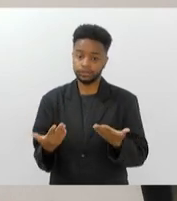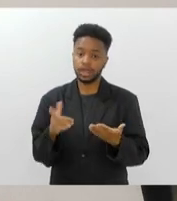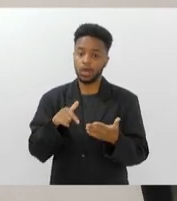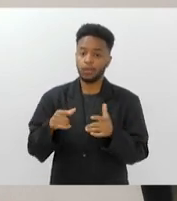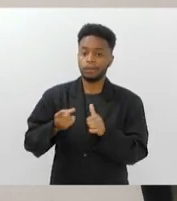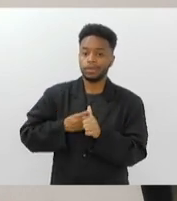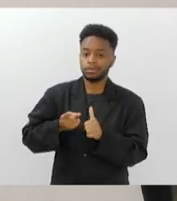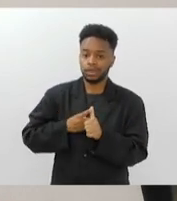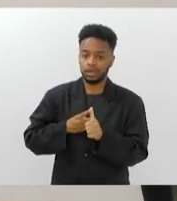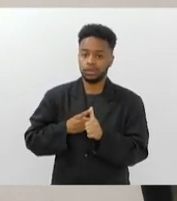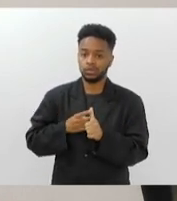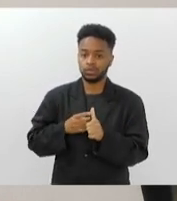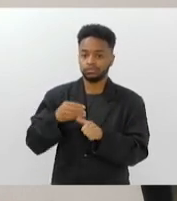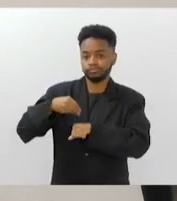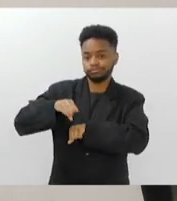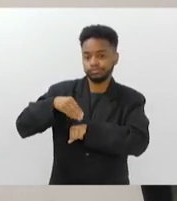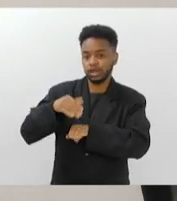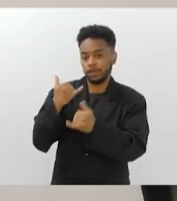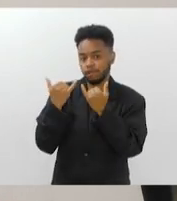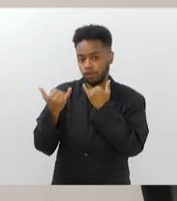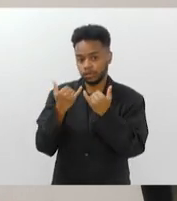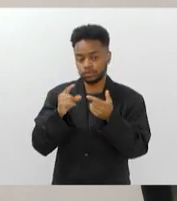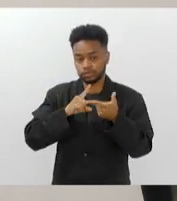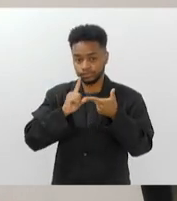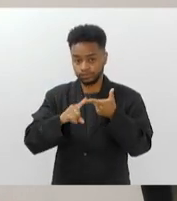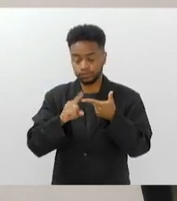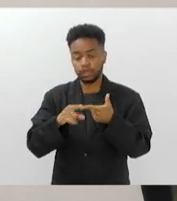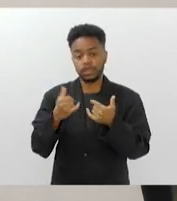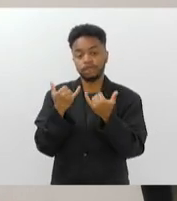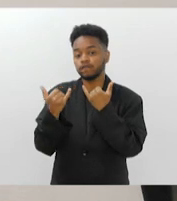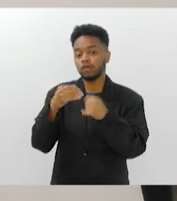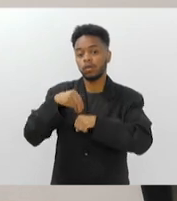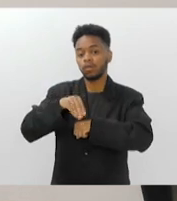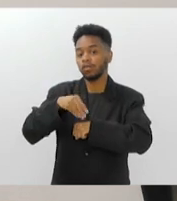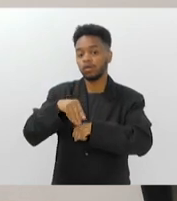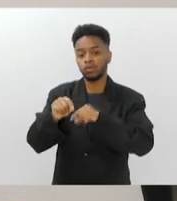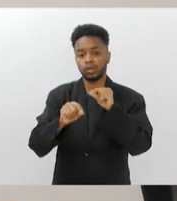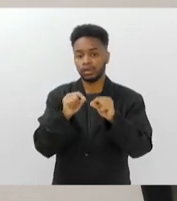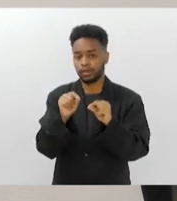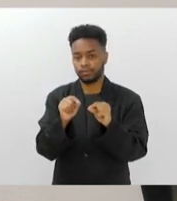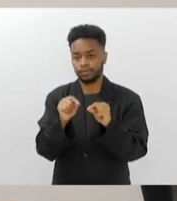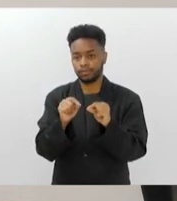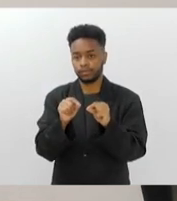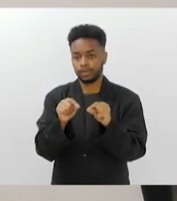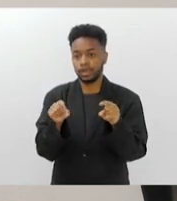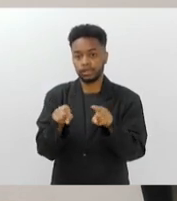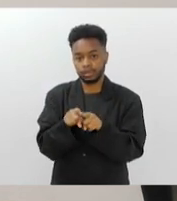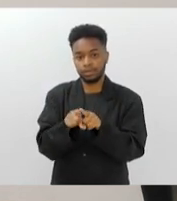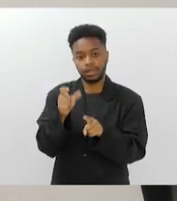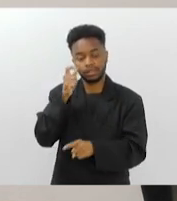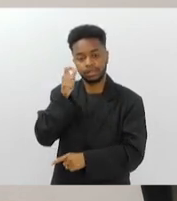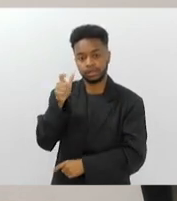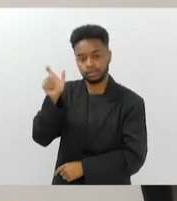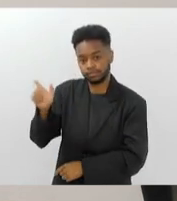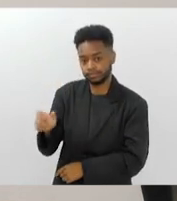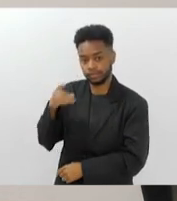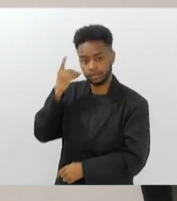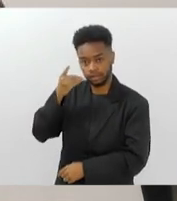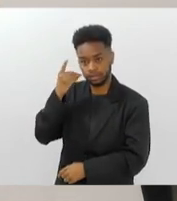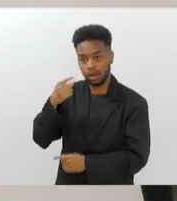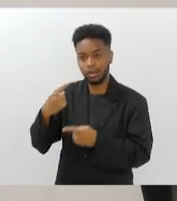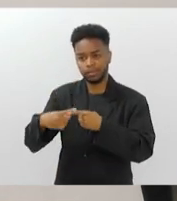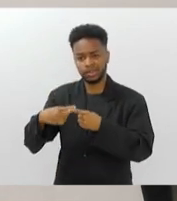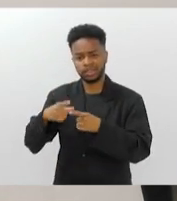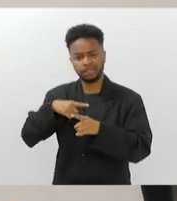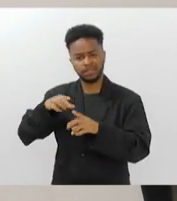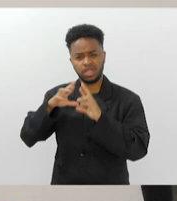primeiro a primeira informação que eu gostaria de dar e a outra informação também para de interesse da da deputada quando a gente saiu daqui naquela